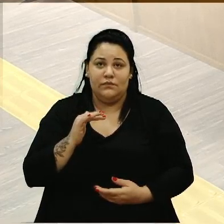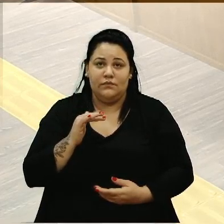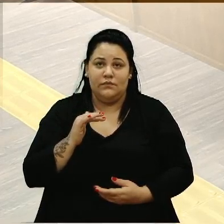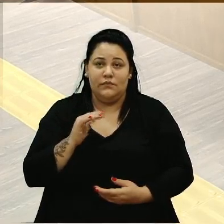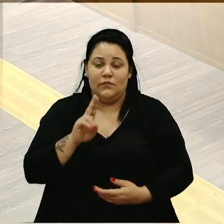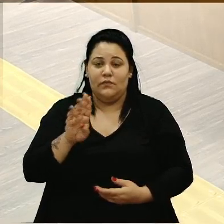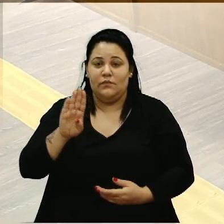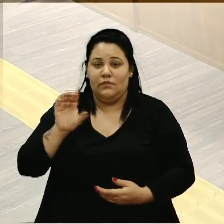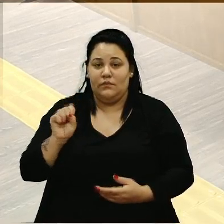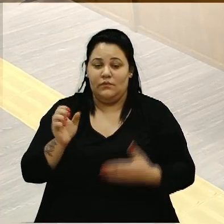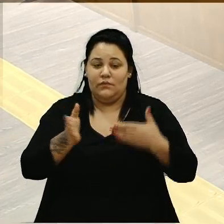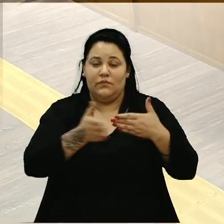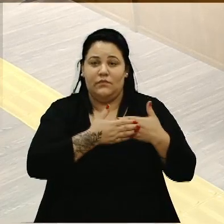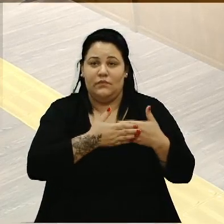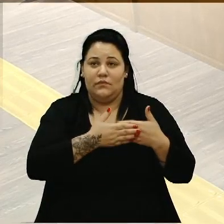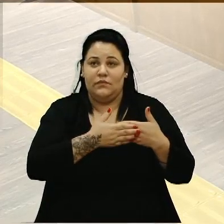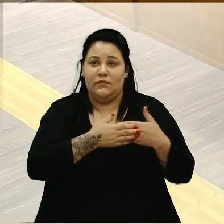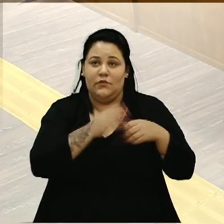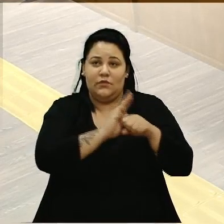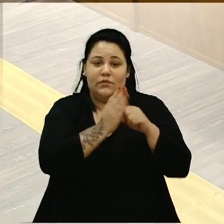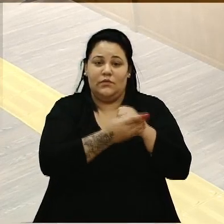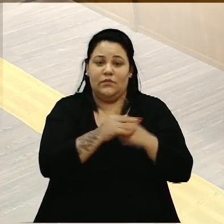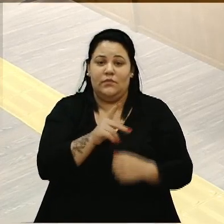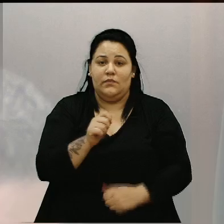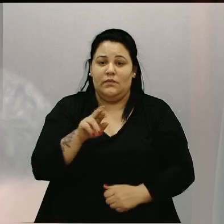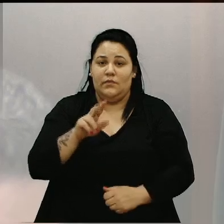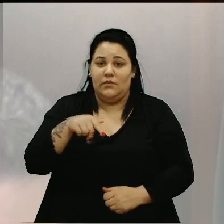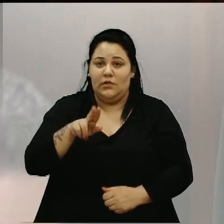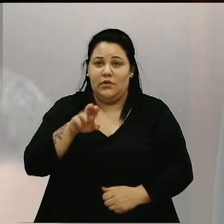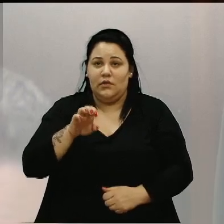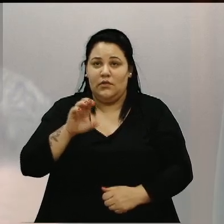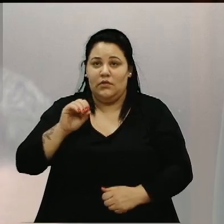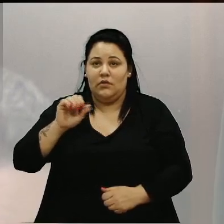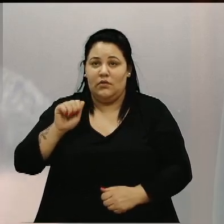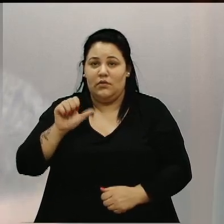UBS Parque Oasis, Centenário,